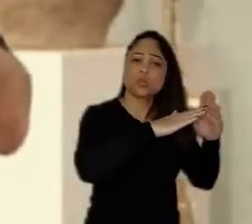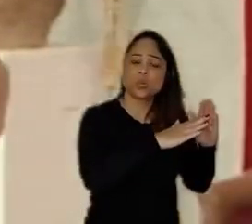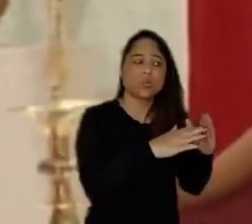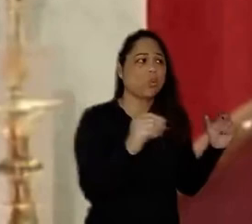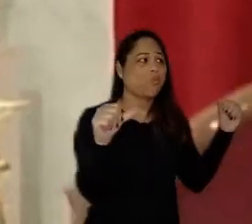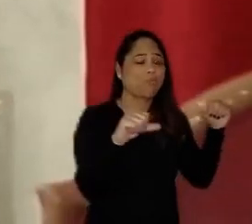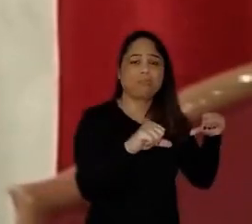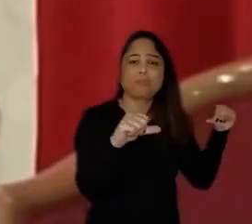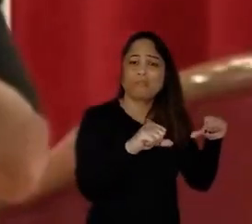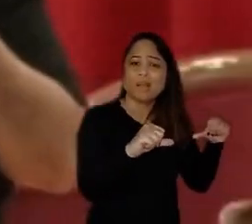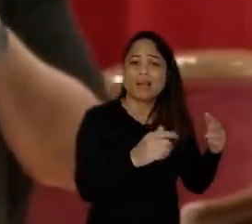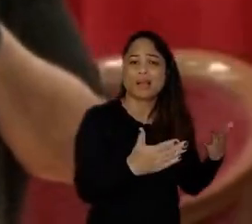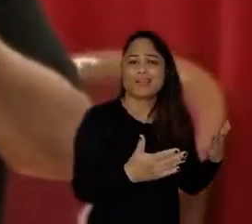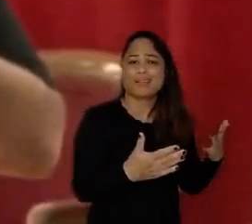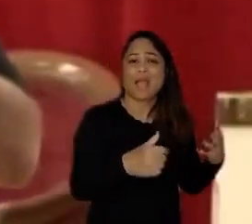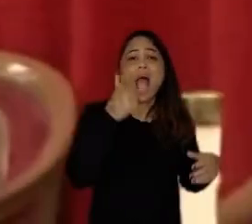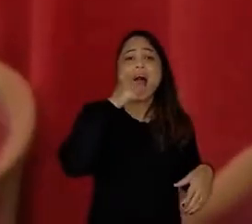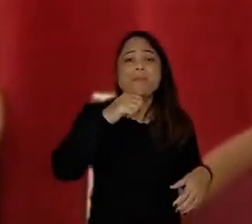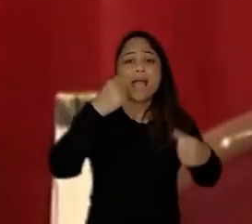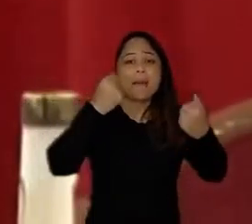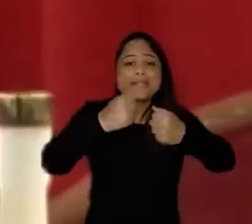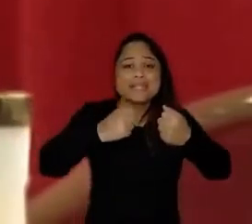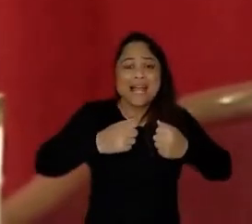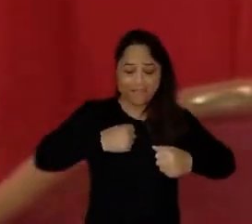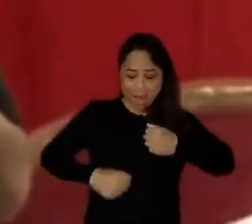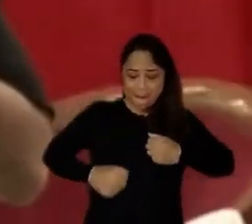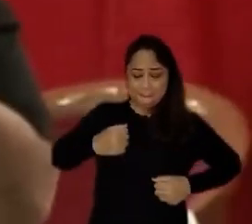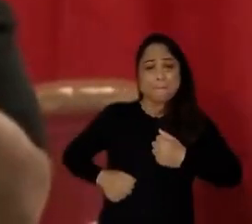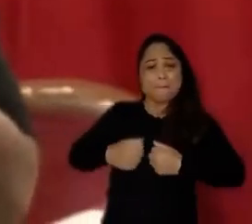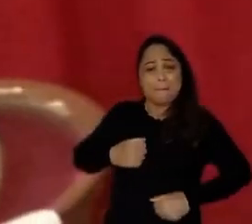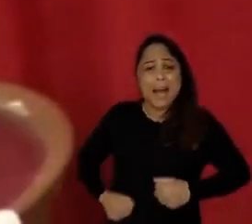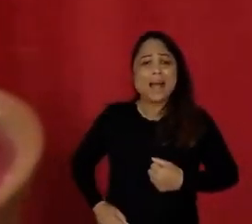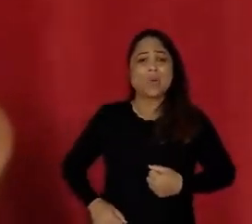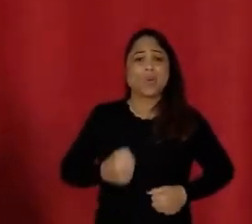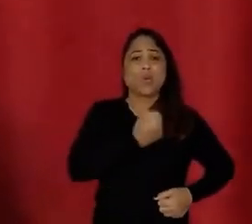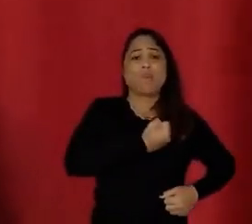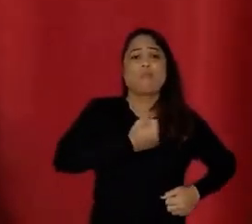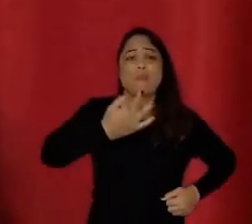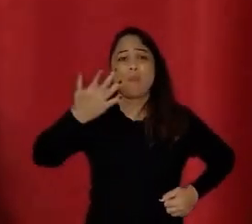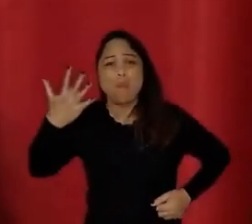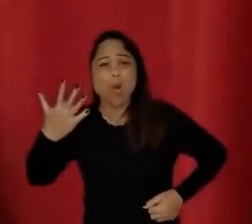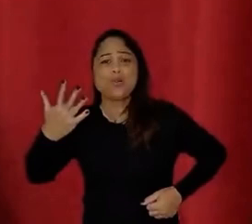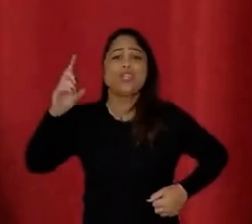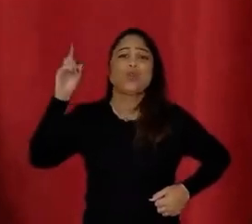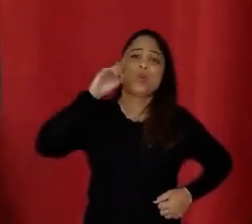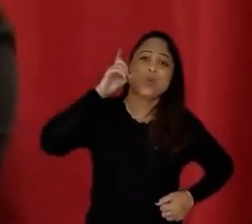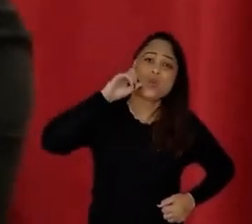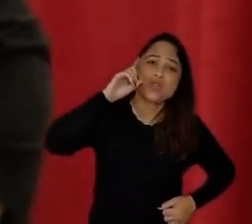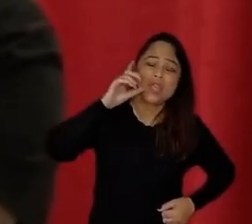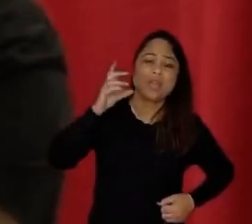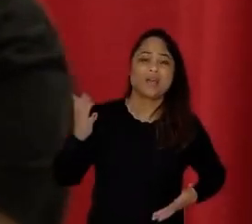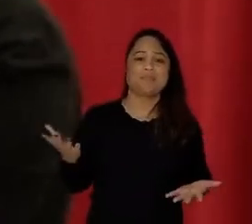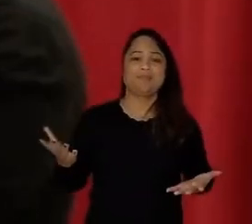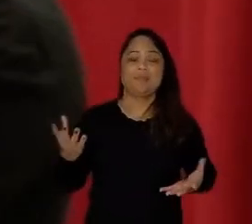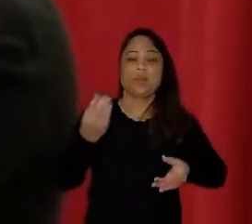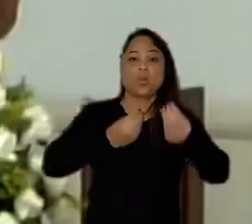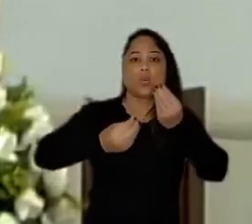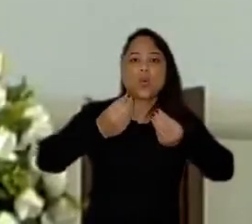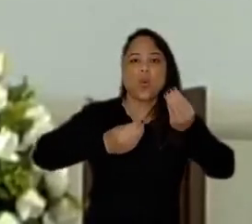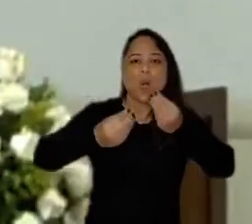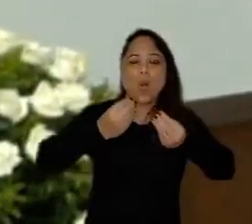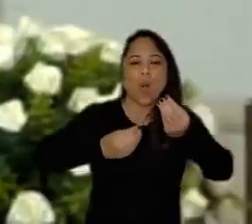não sabemos quantos banhos por dia ela tomava, nós não sabemos de que forma ela higienizava